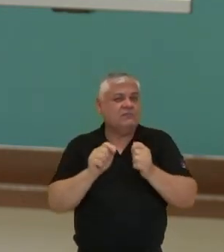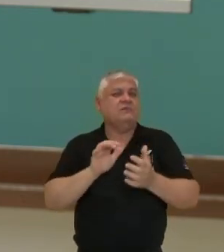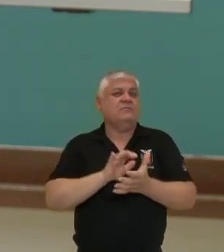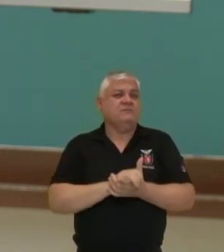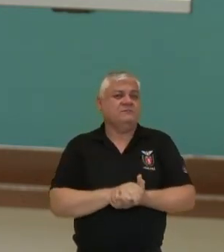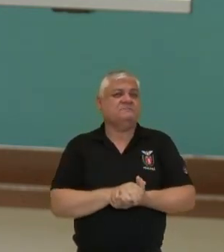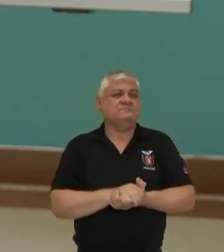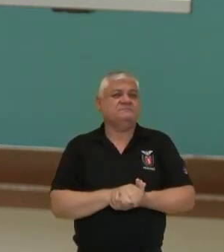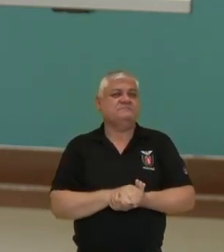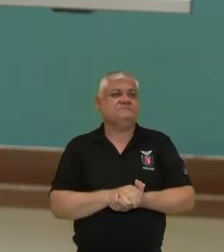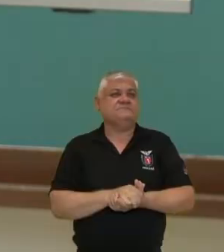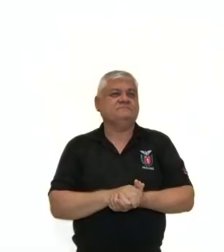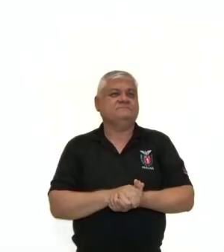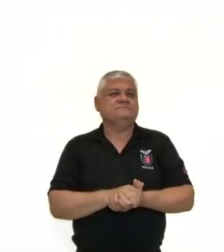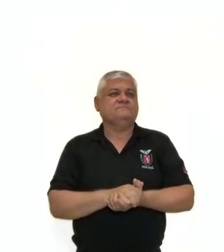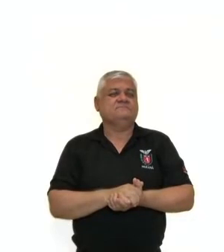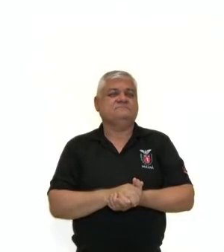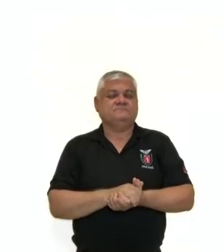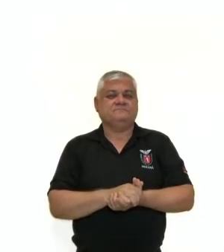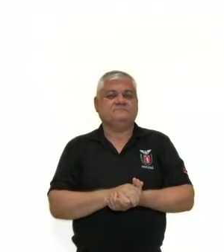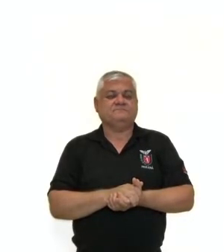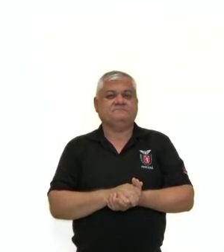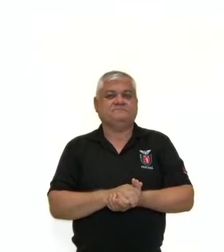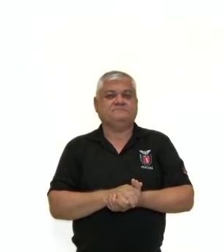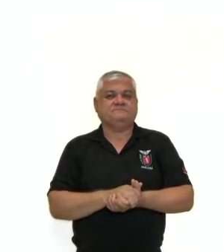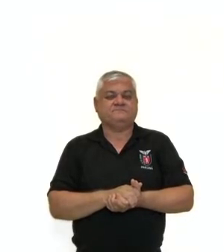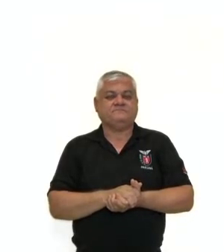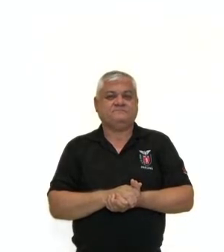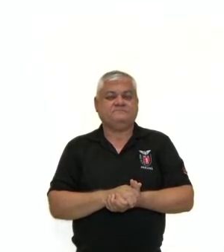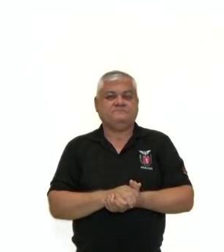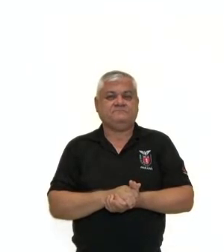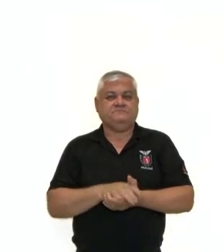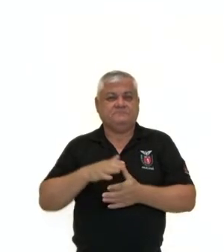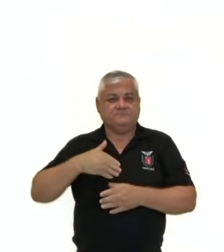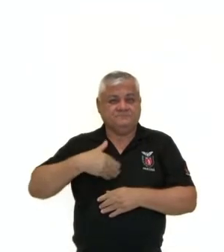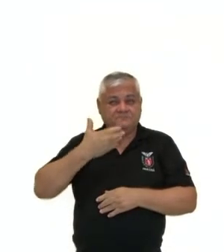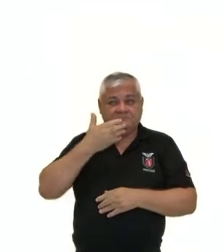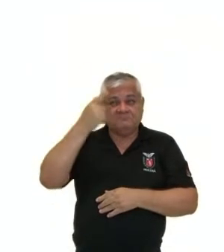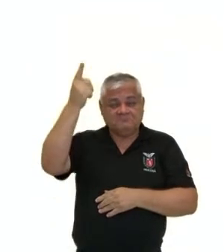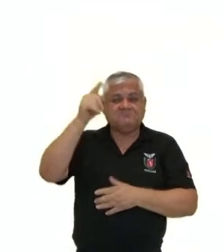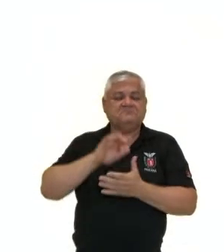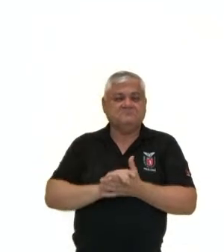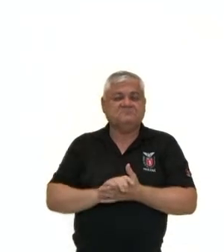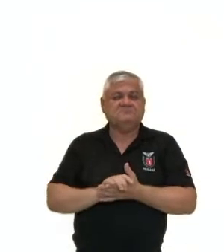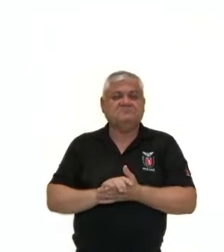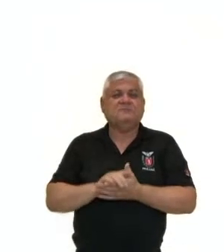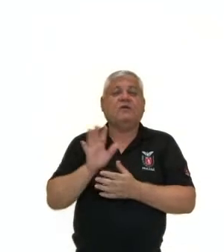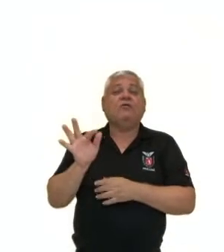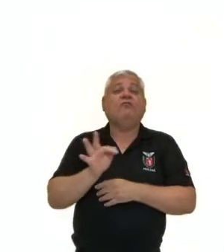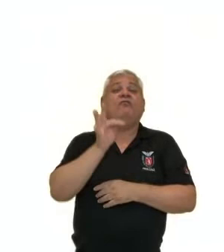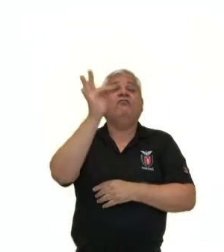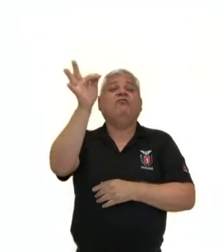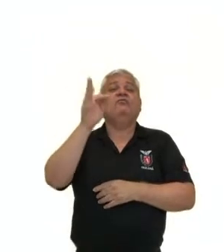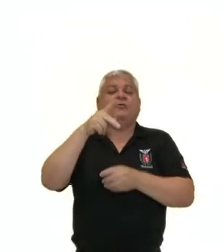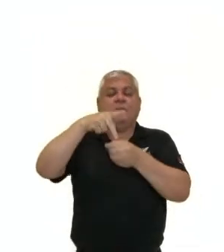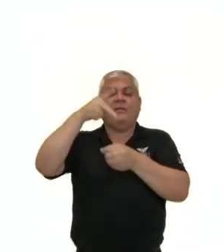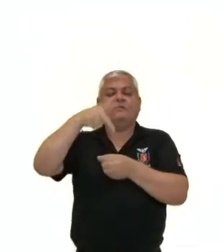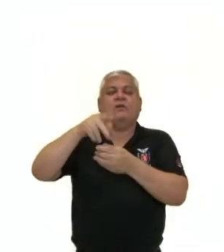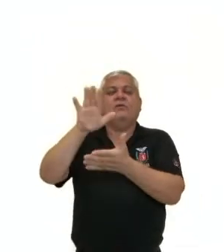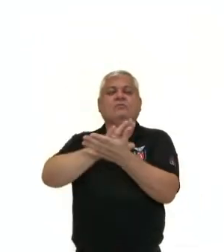população Oriente Médio e os portadores planejam um futuro sem petróleo